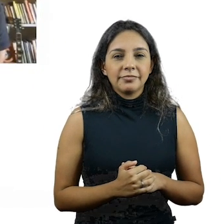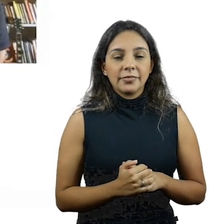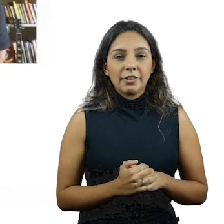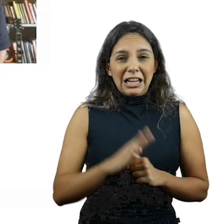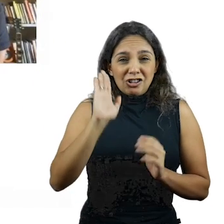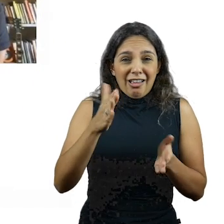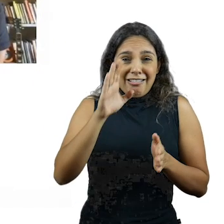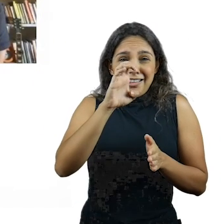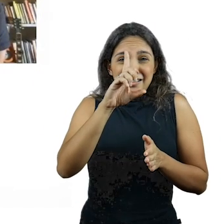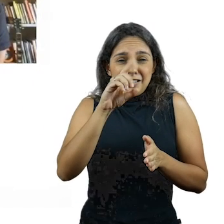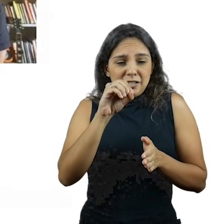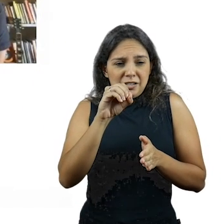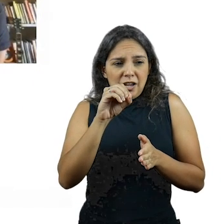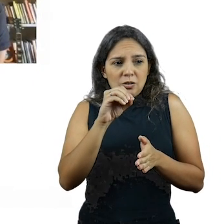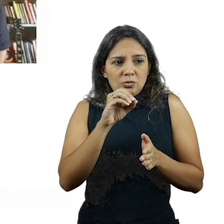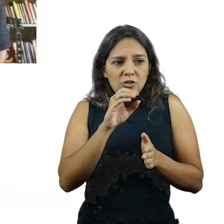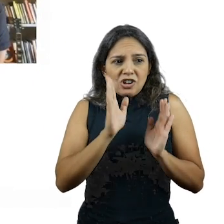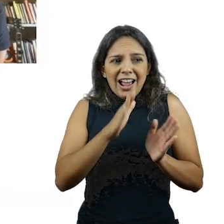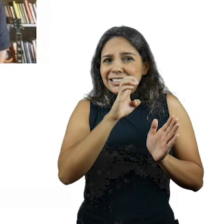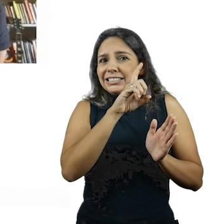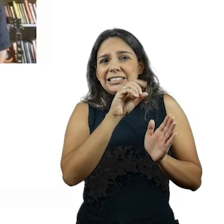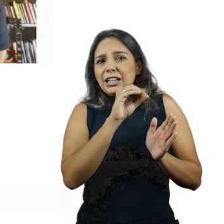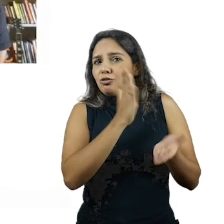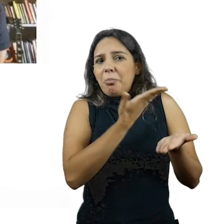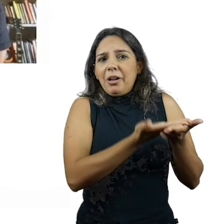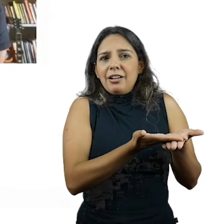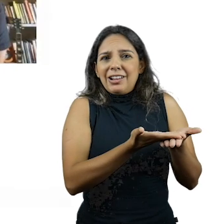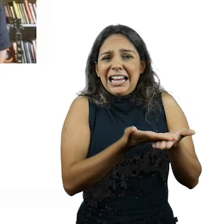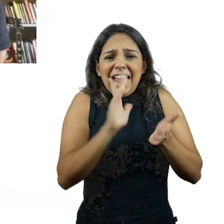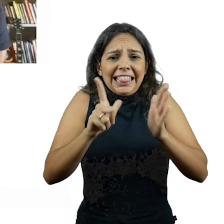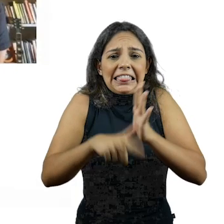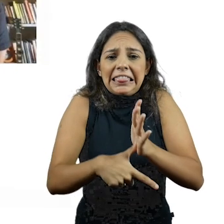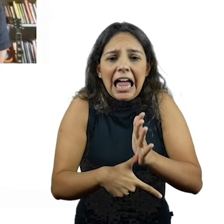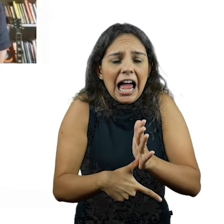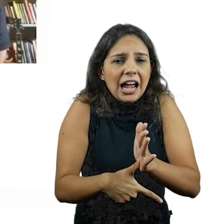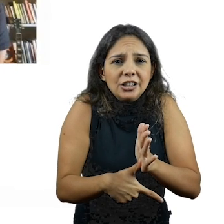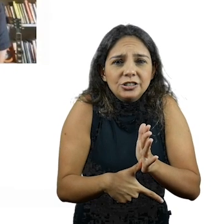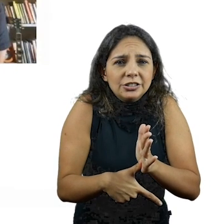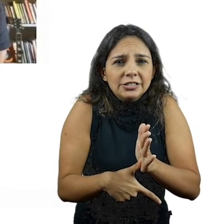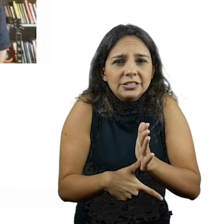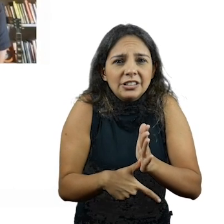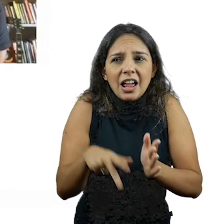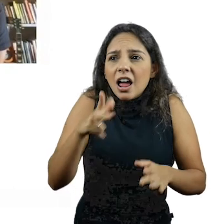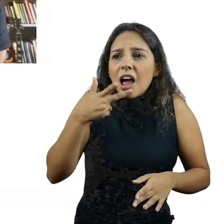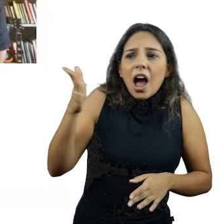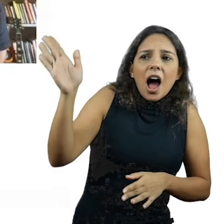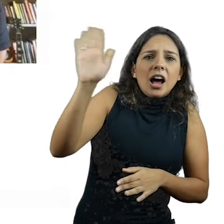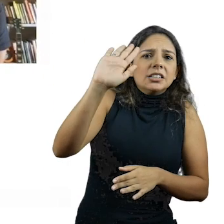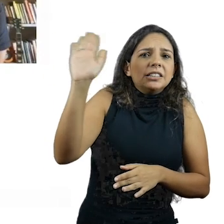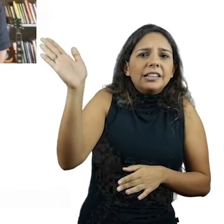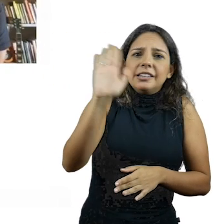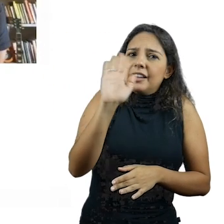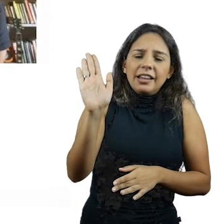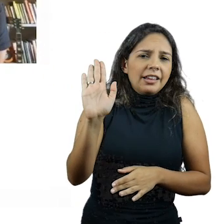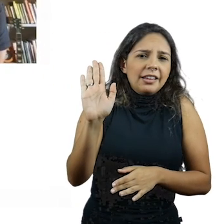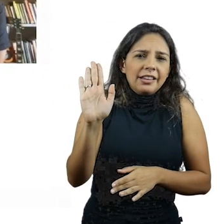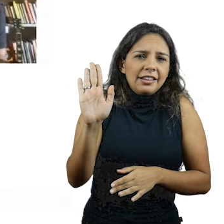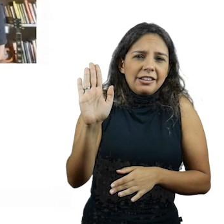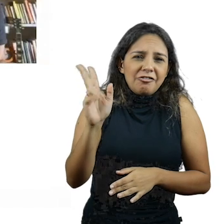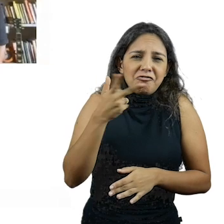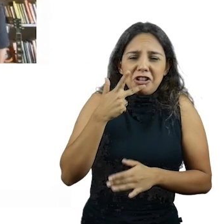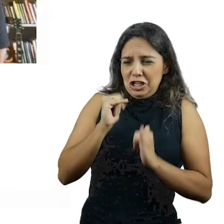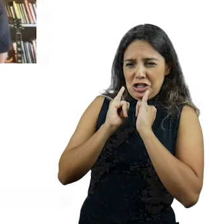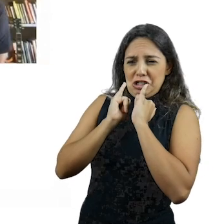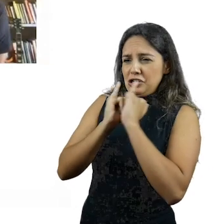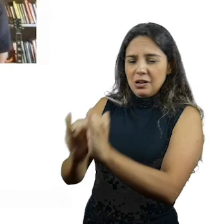é cedo ou tarde demais pra dizer adeus, pra